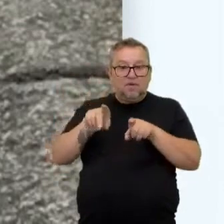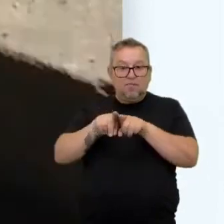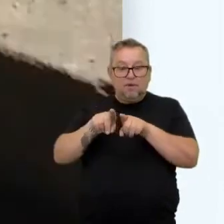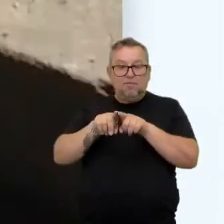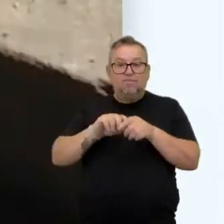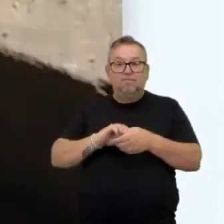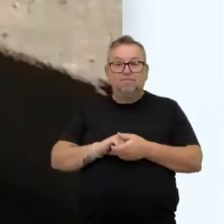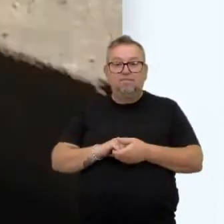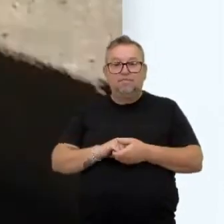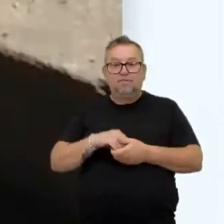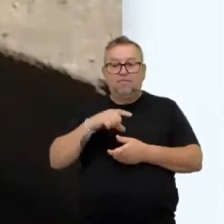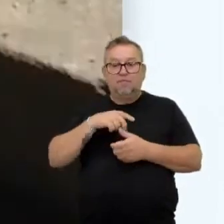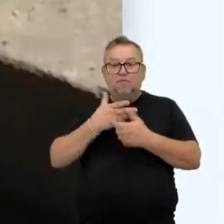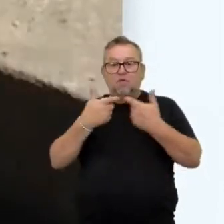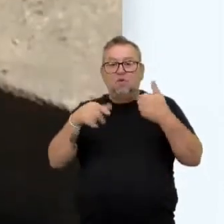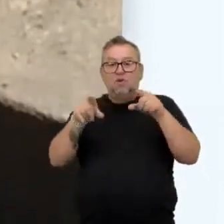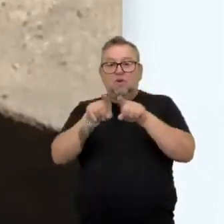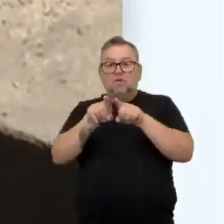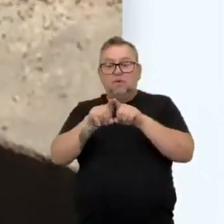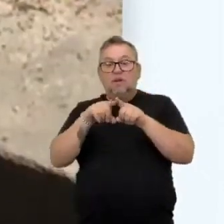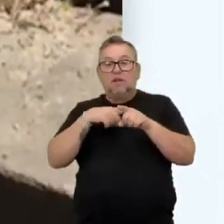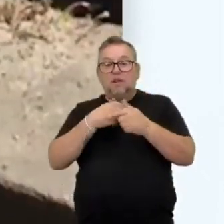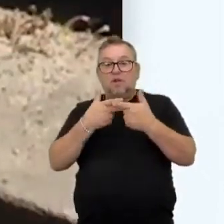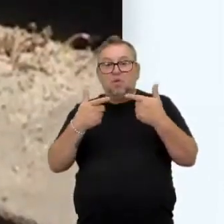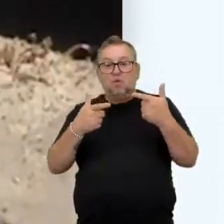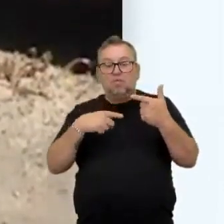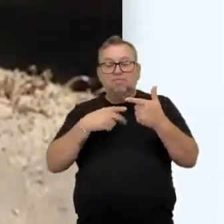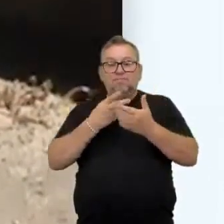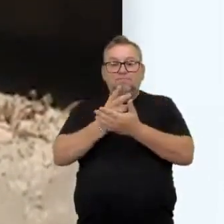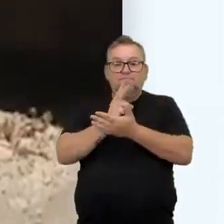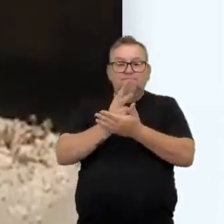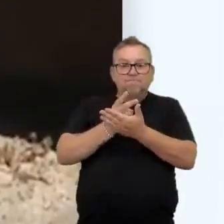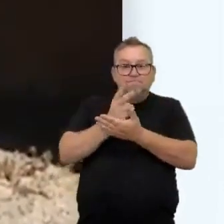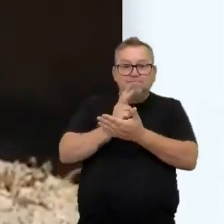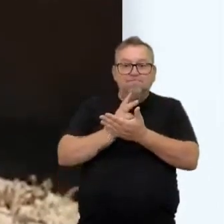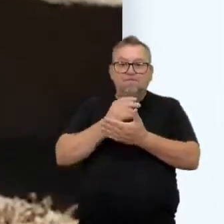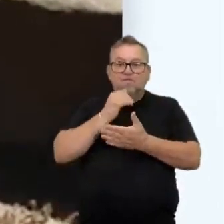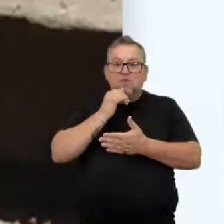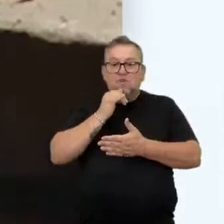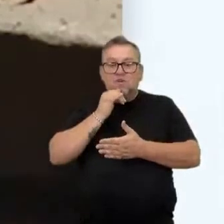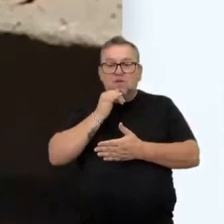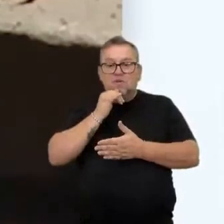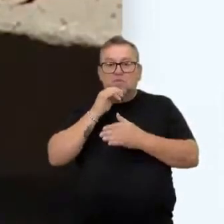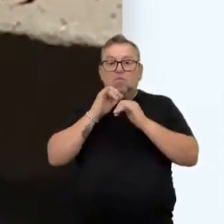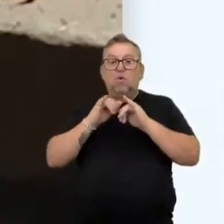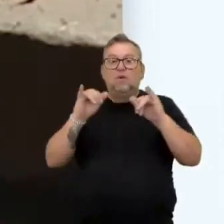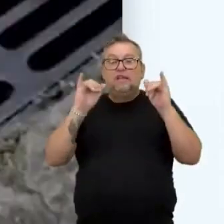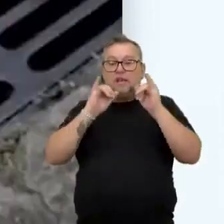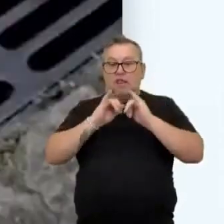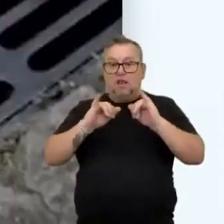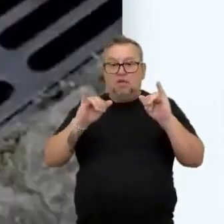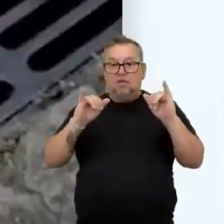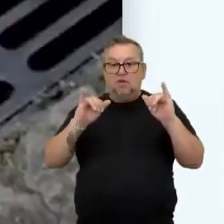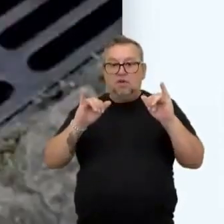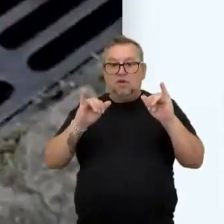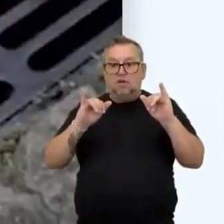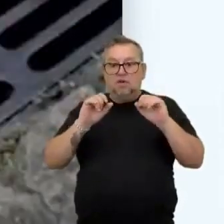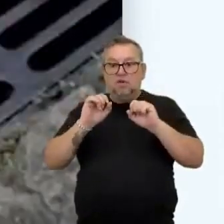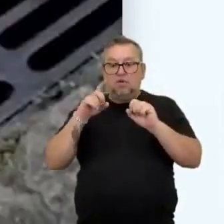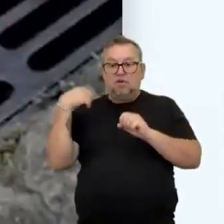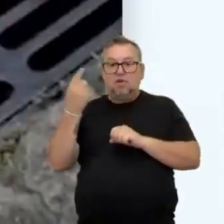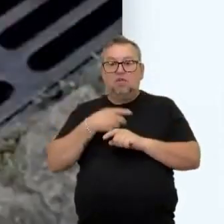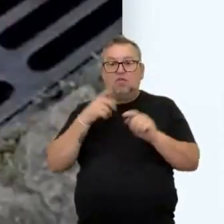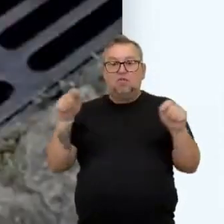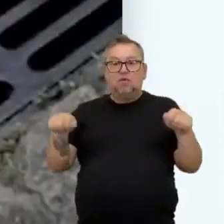sabe? Mas tem uma coisa assim também, eu acho assim, tem coisas que nos incomodam na cidade, por exemplo, publicidade. E o que a gente